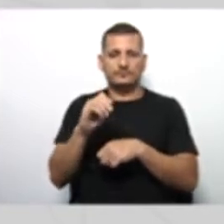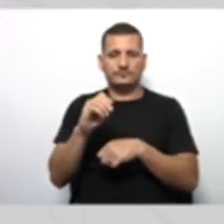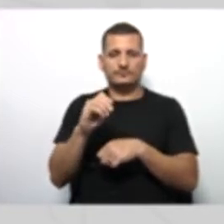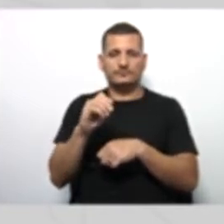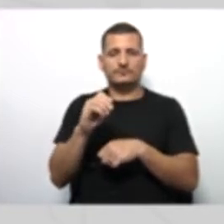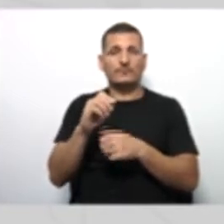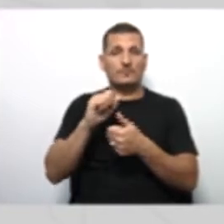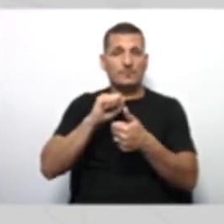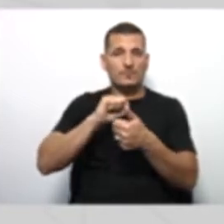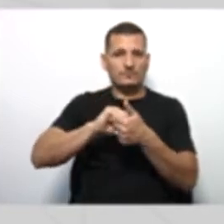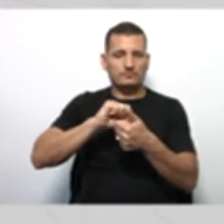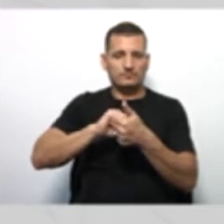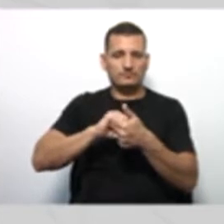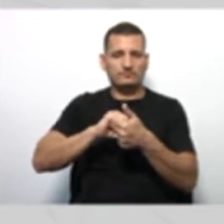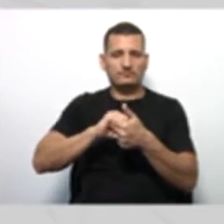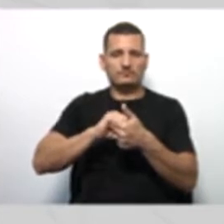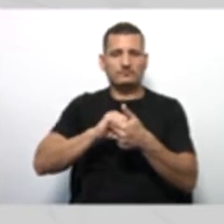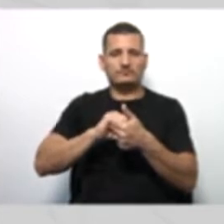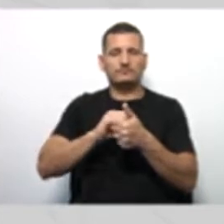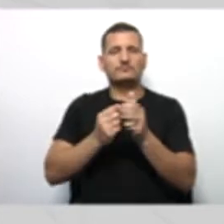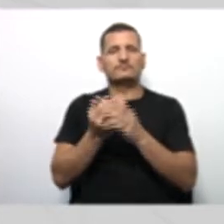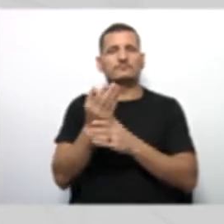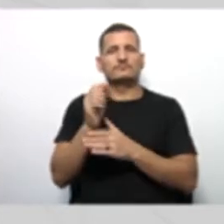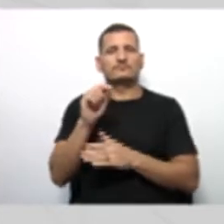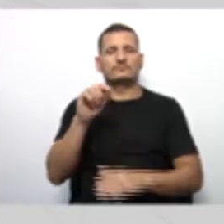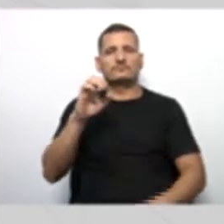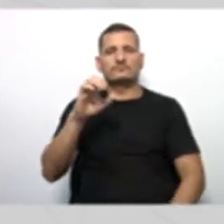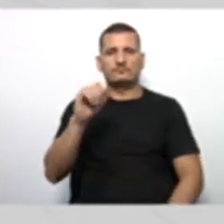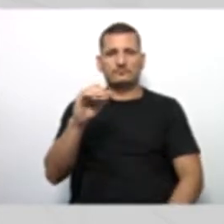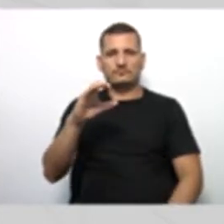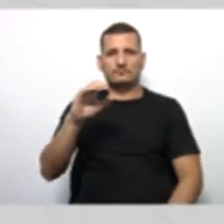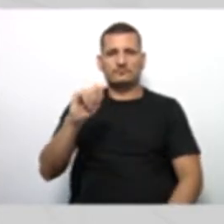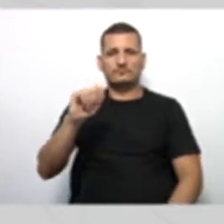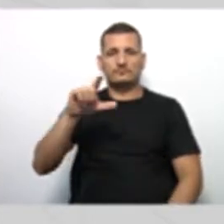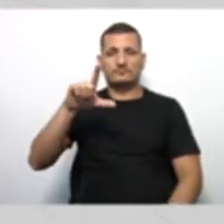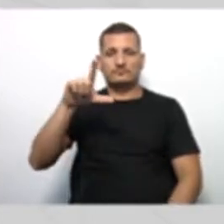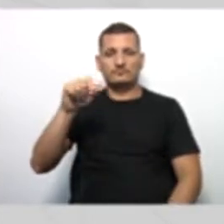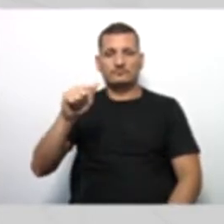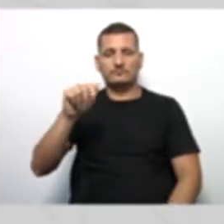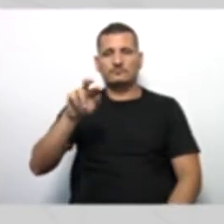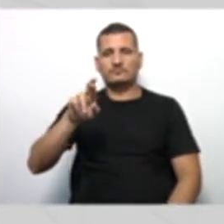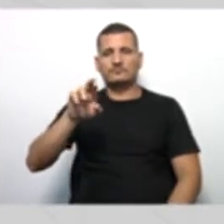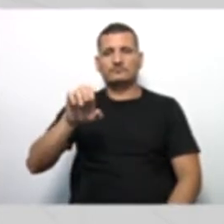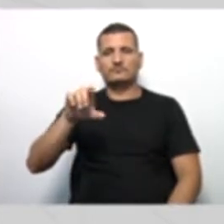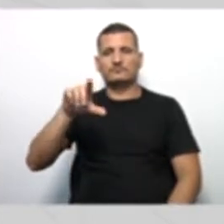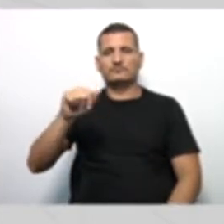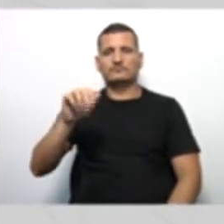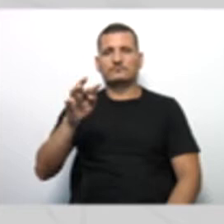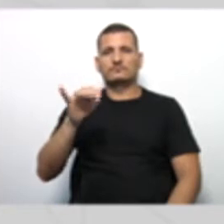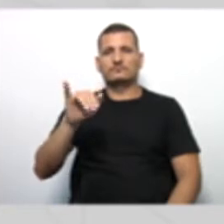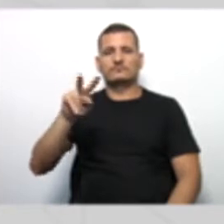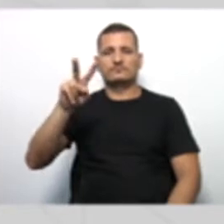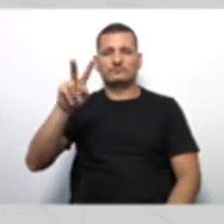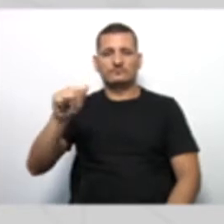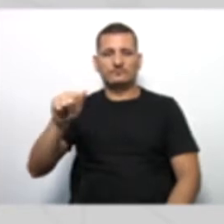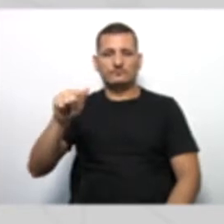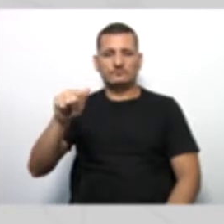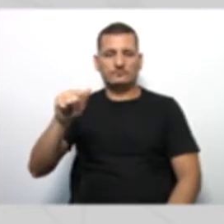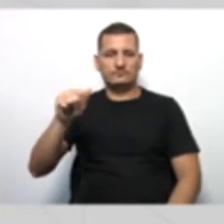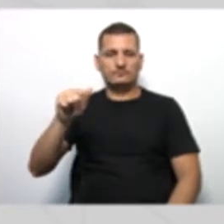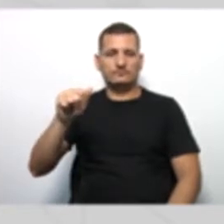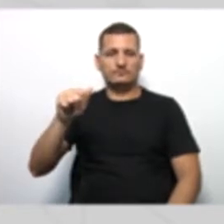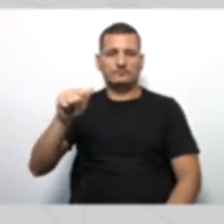né, preferir. Tá? Então a gente tem aqui uma matriz, a gente vai traçar essa matriz, certo?